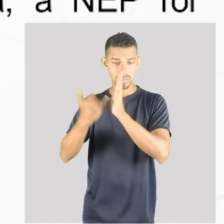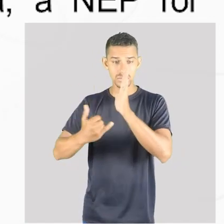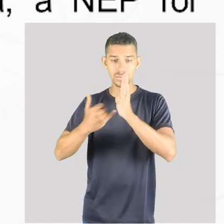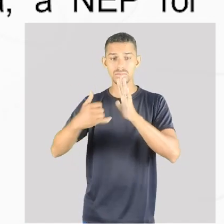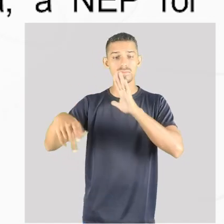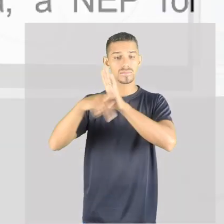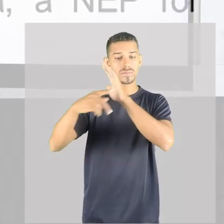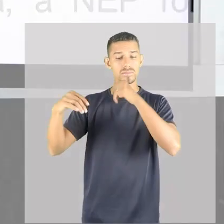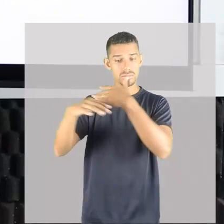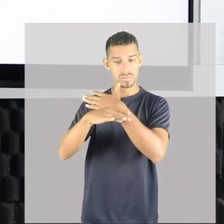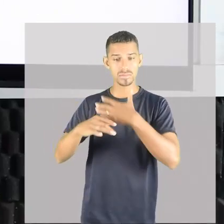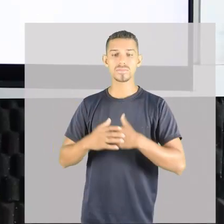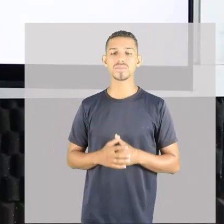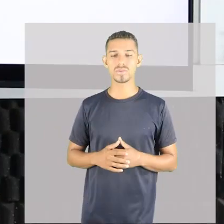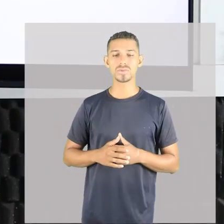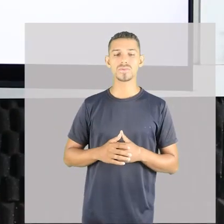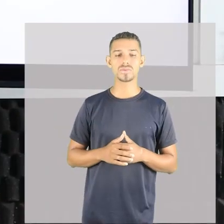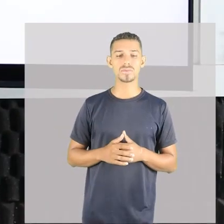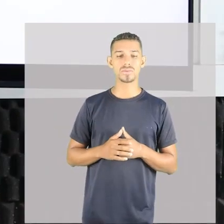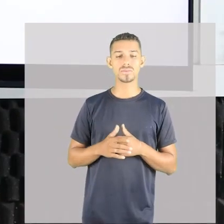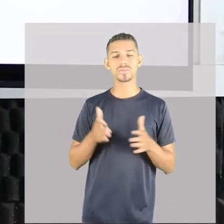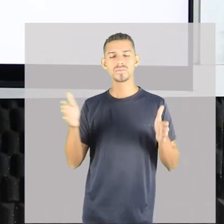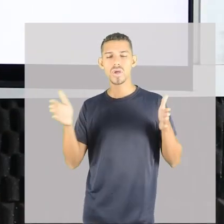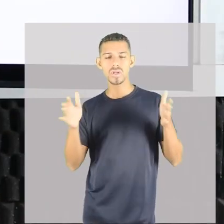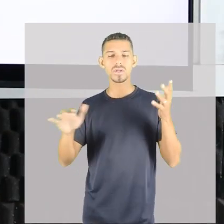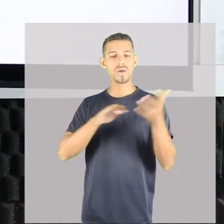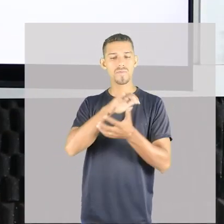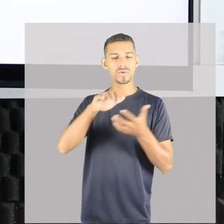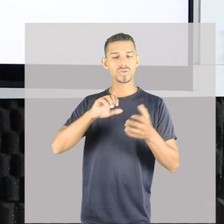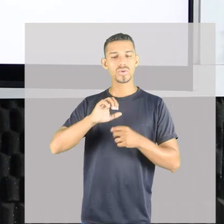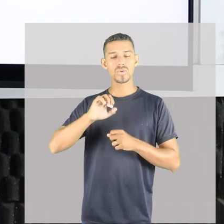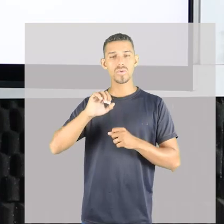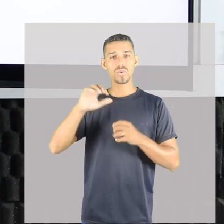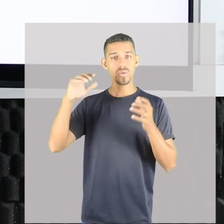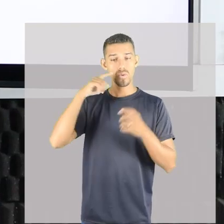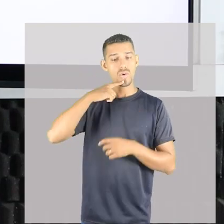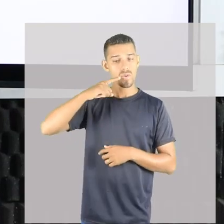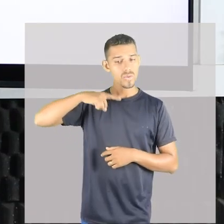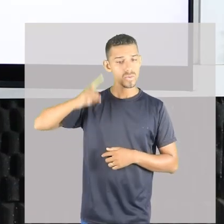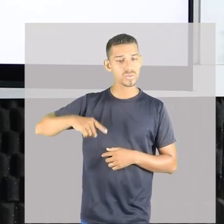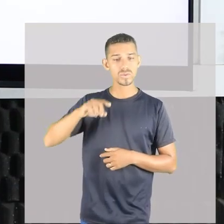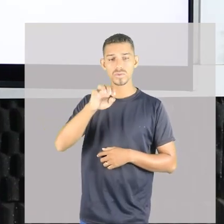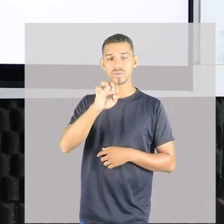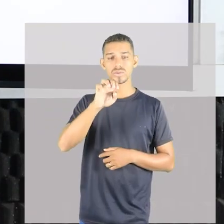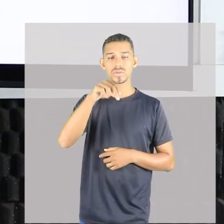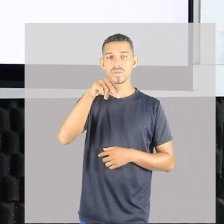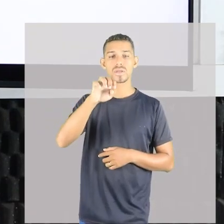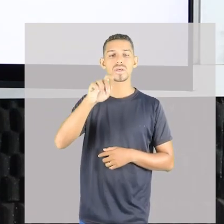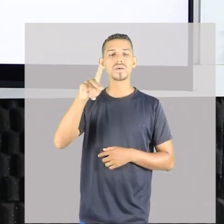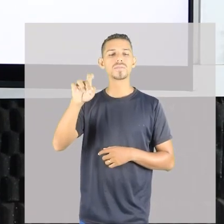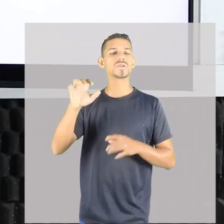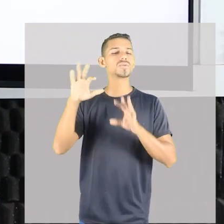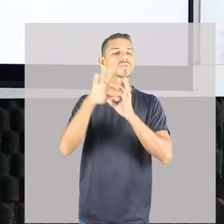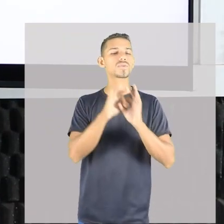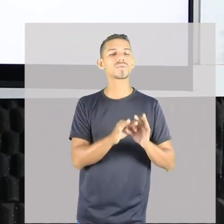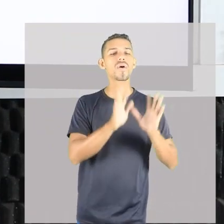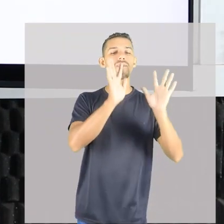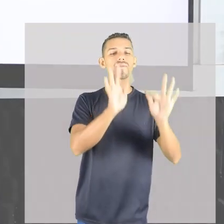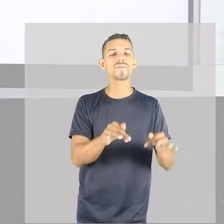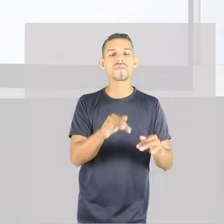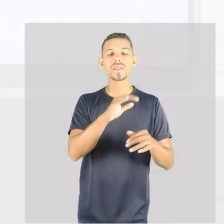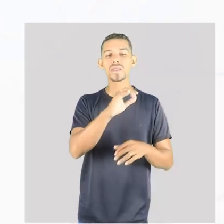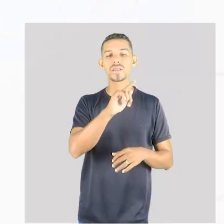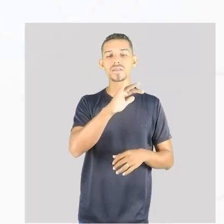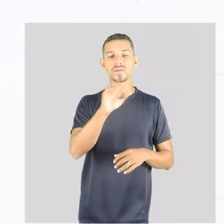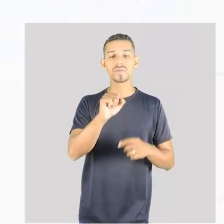propriedade urbana. Durante a Revolução Russa, o NEP foi aplicada no contexto. Letra A. Do fim da Guerra